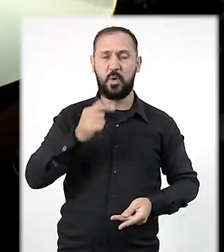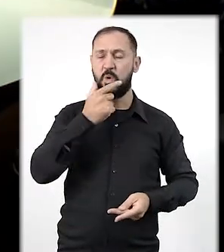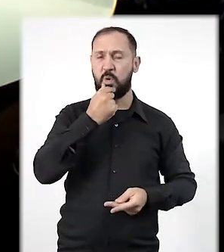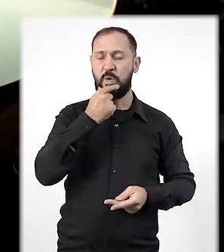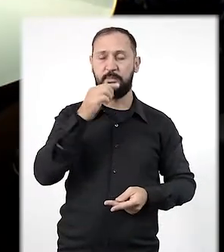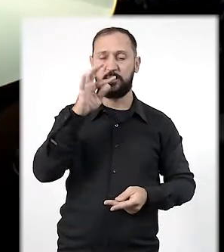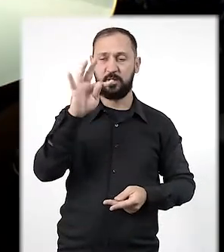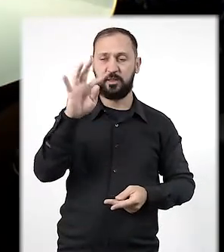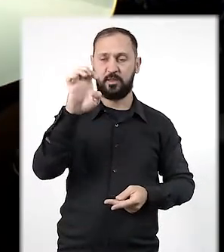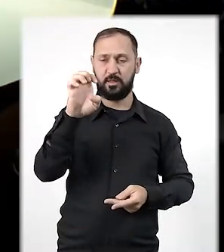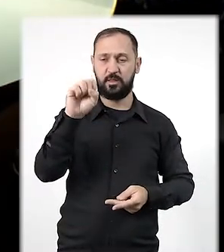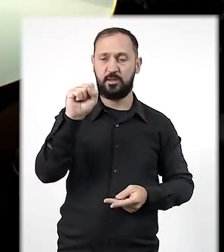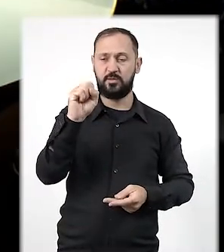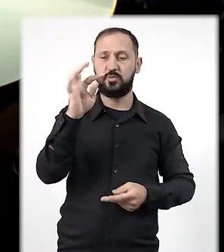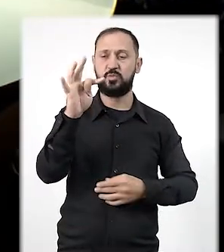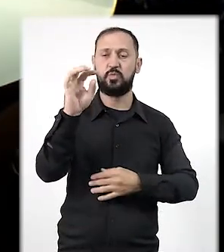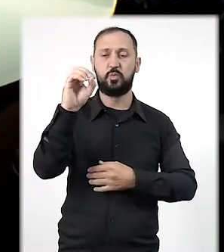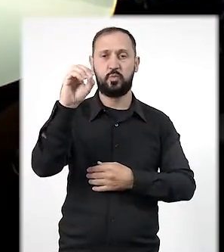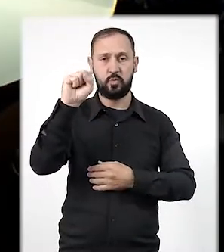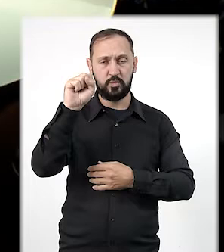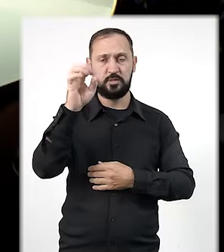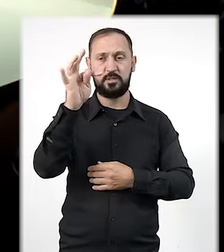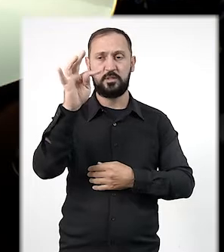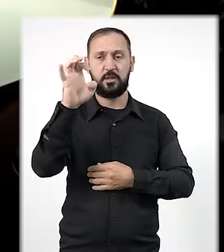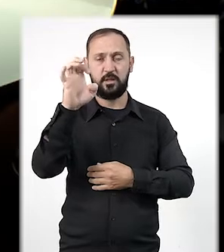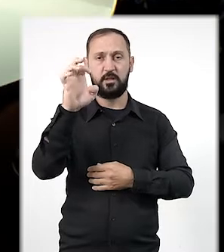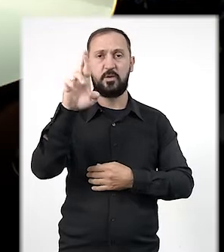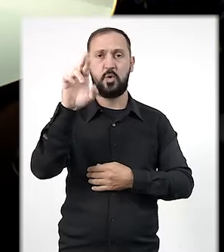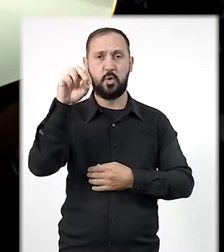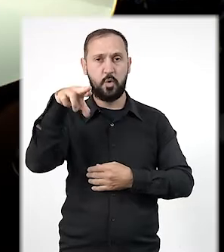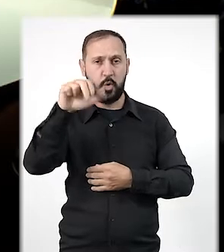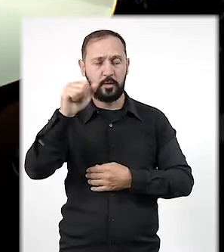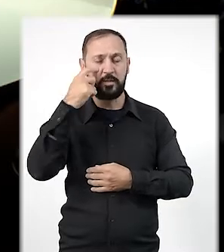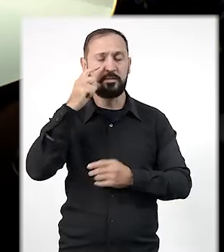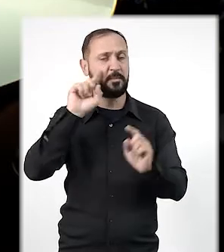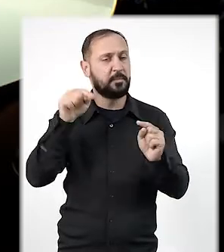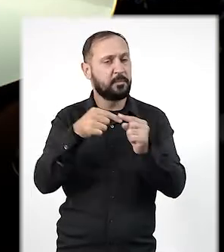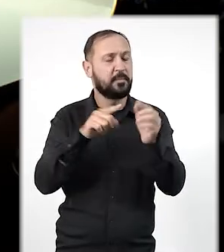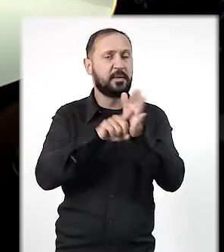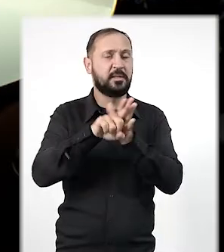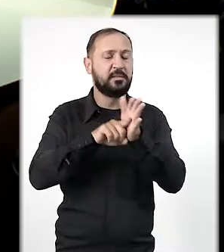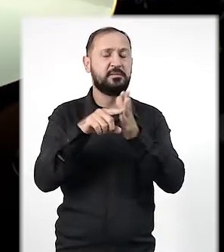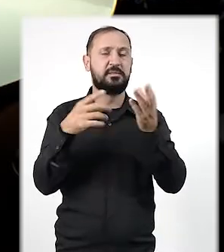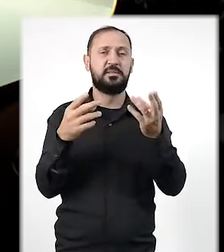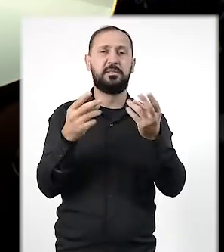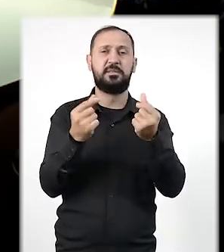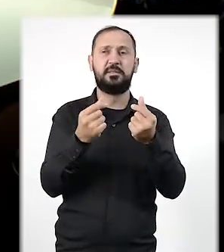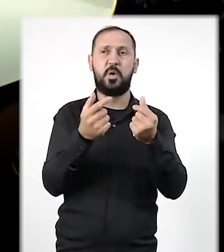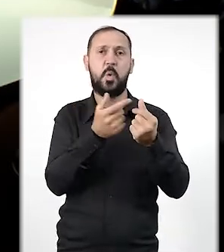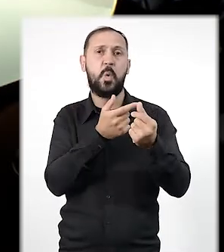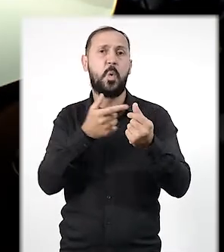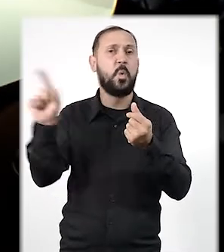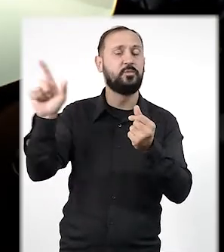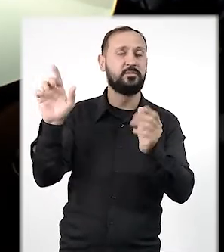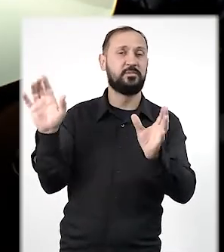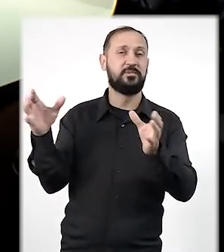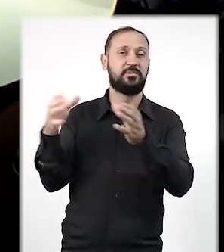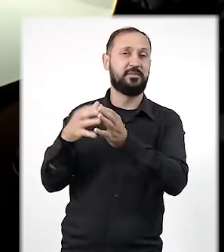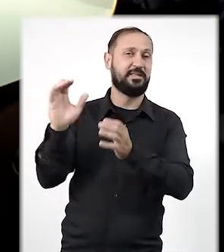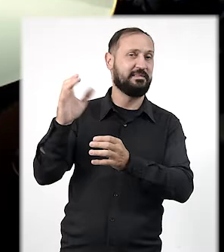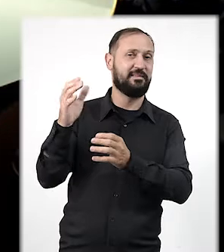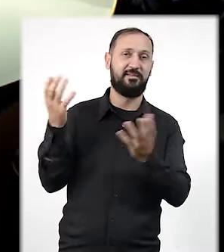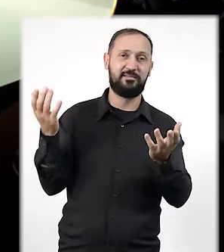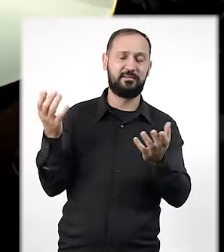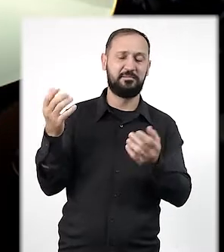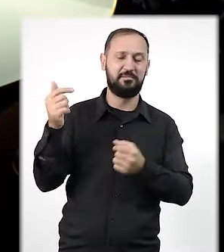hormônio masculino, né? Sim. E a gente sempre correlaciona isso com pesquisas na área de outros campos